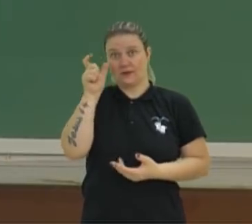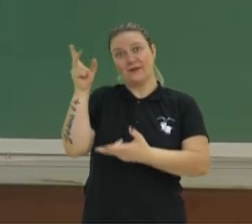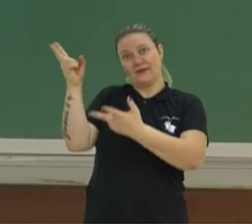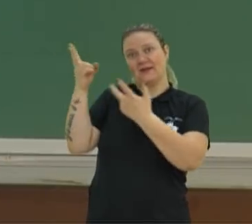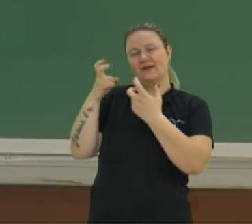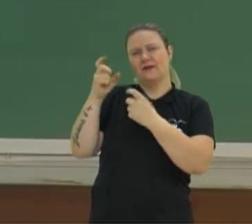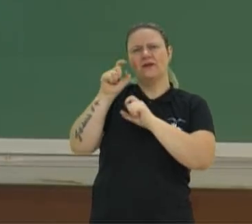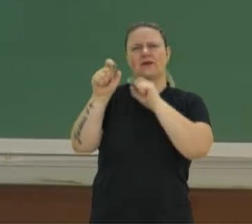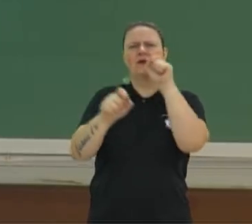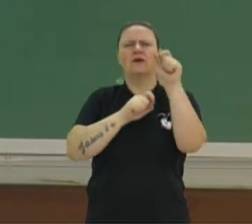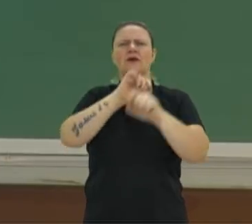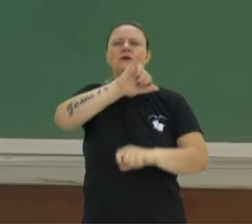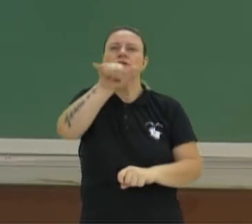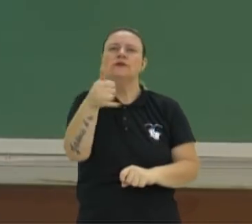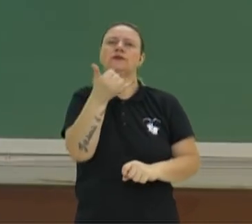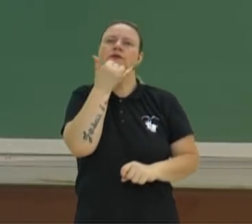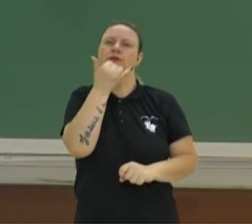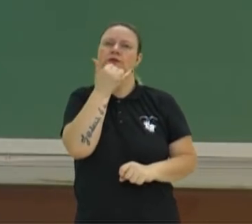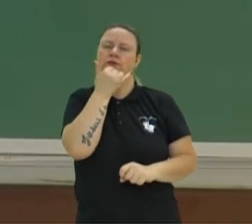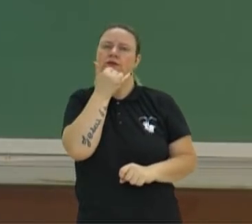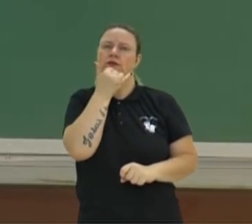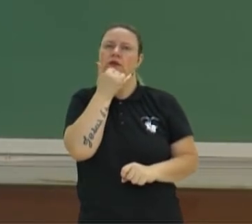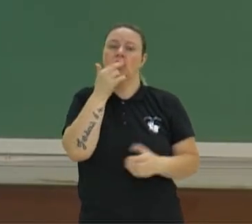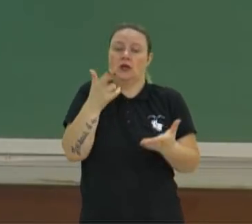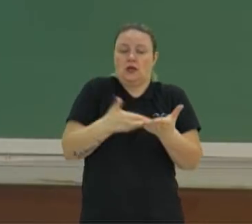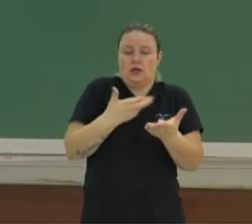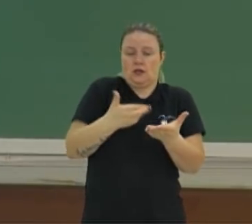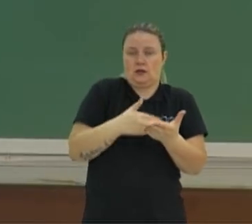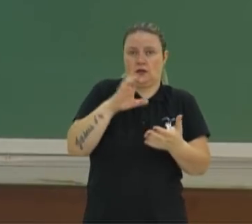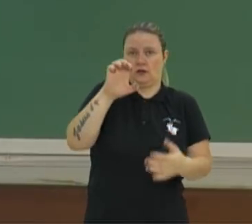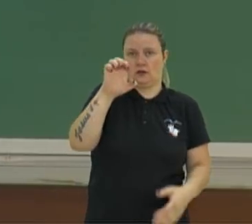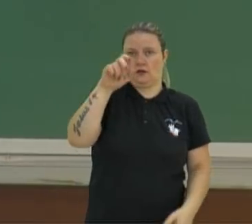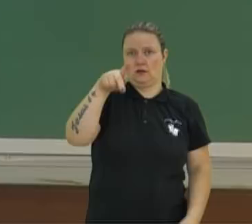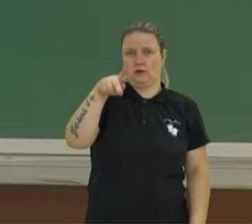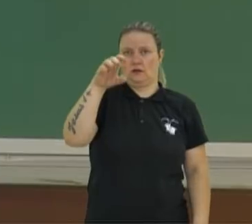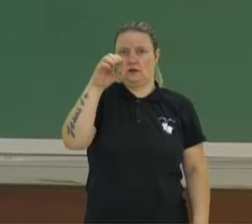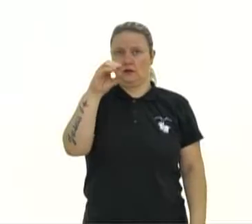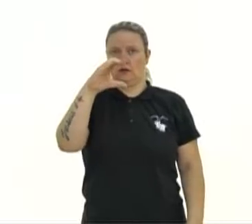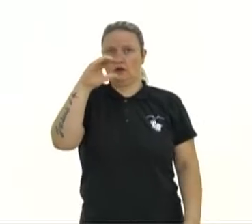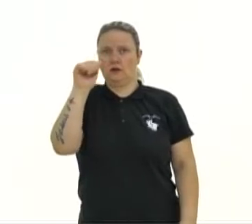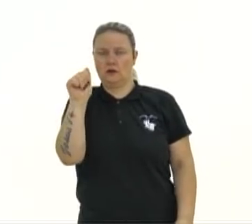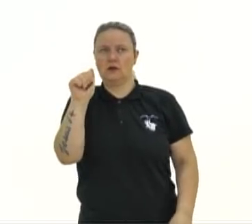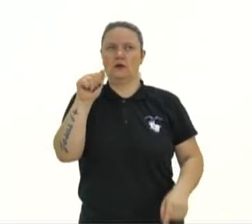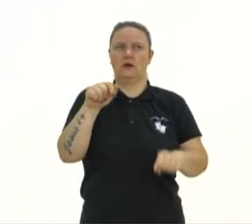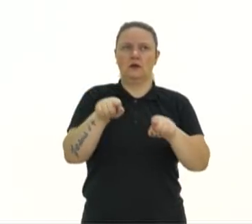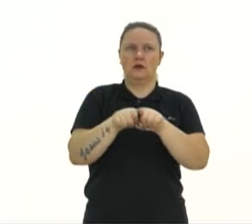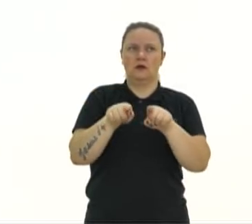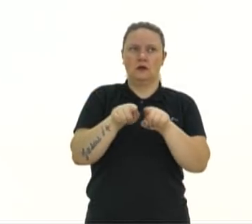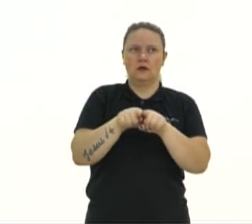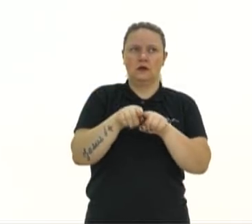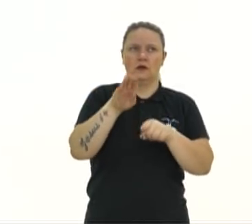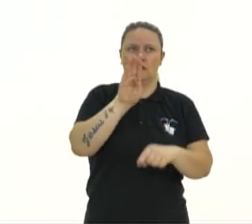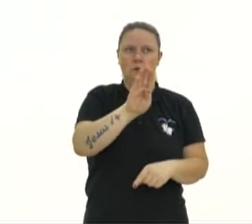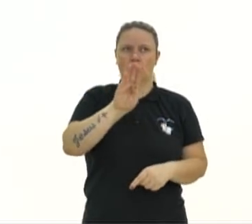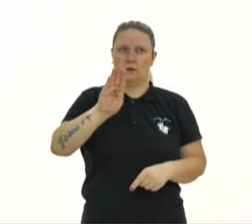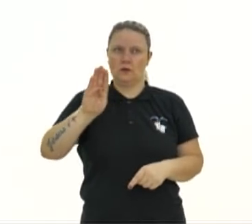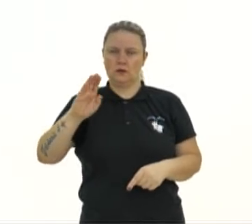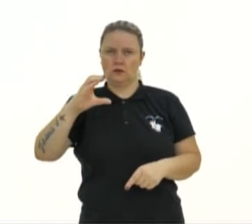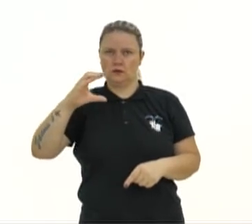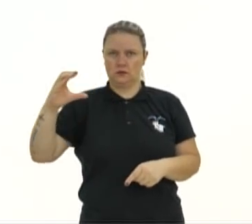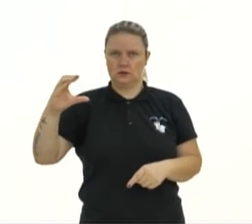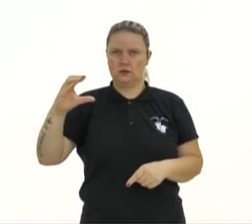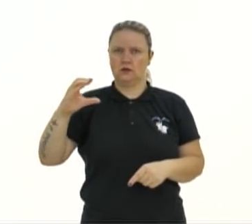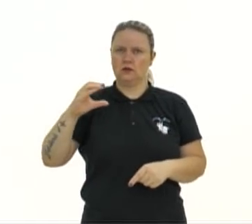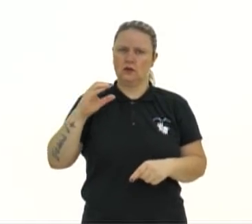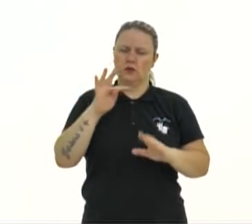comigo. O que justificaria a revista Época, a notícia, e a BBC Brasil, Guia,